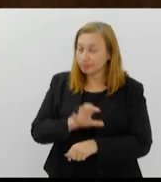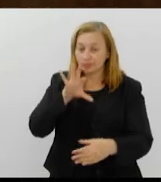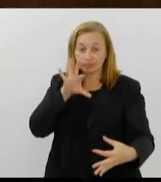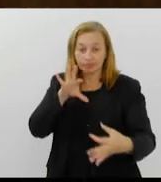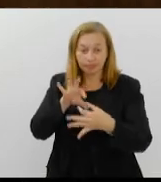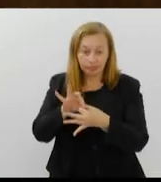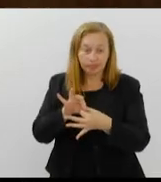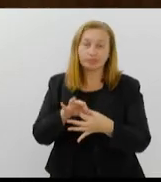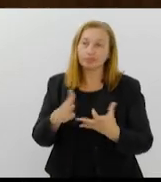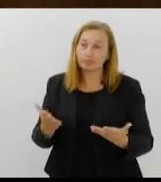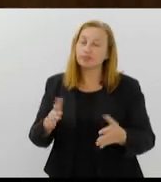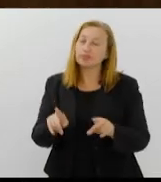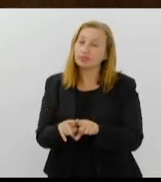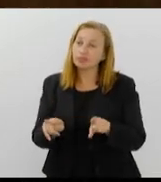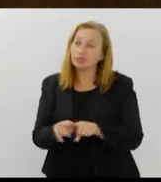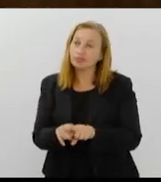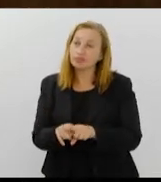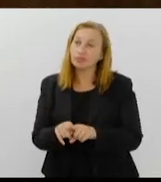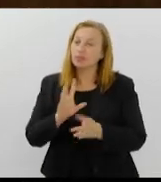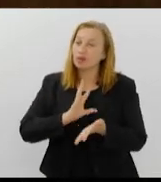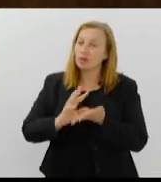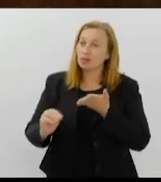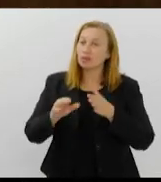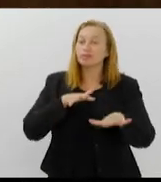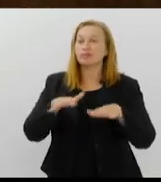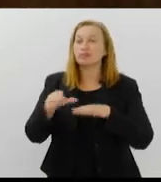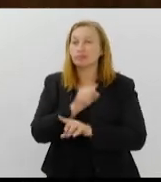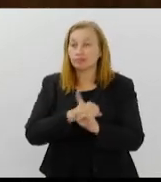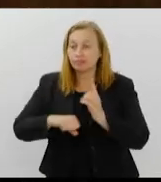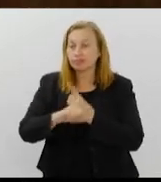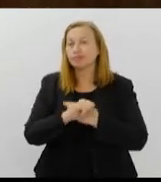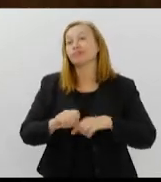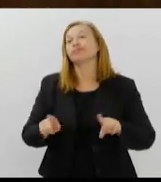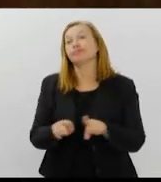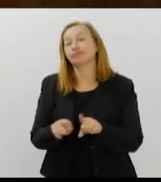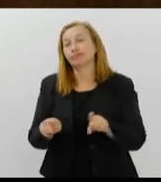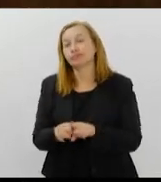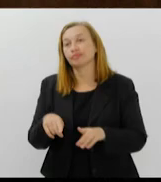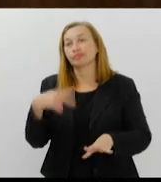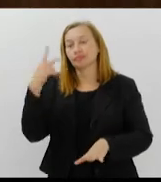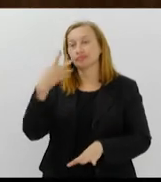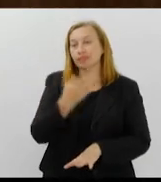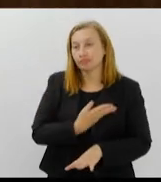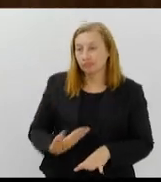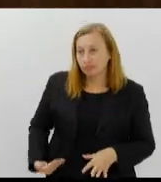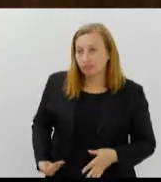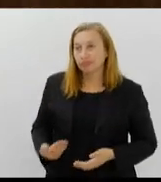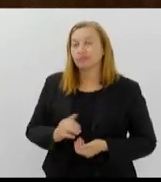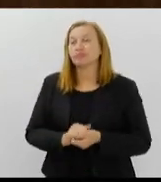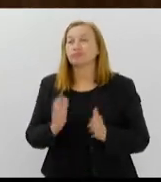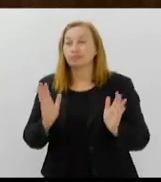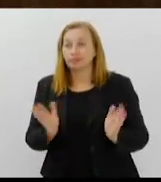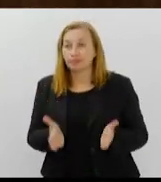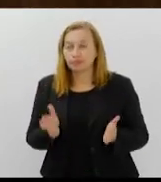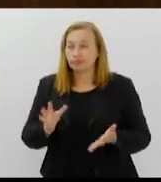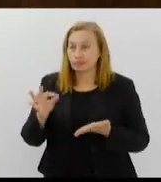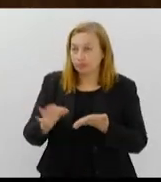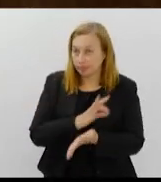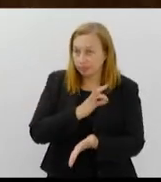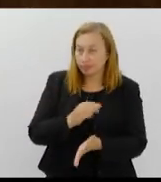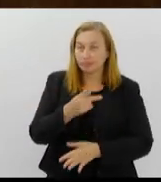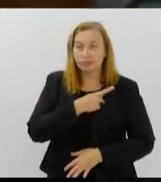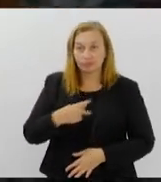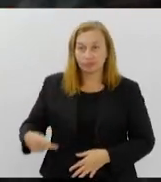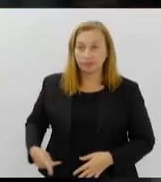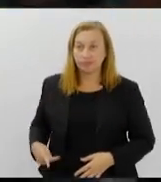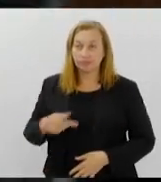né, vincula também com a pauta dos movimentos sociais e também com a política pública hoje assinada pelo